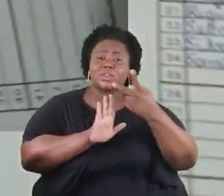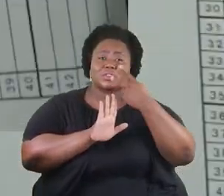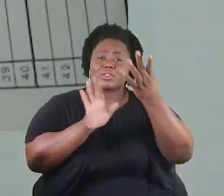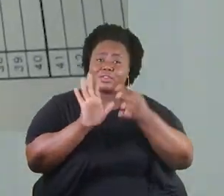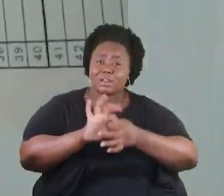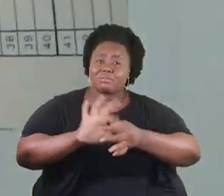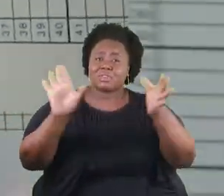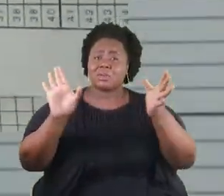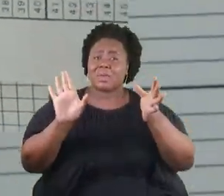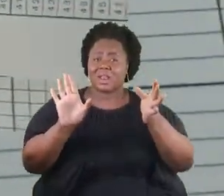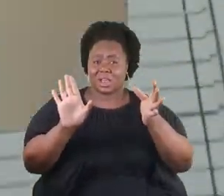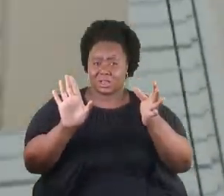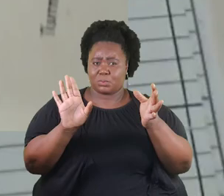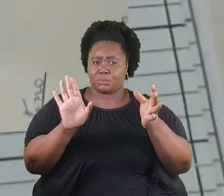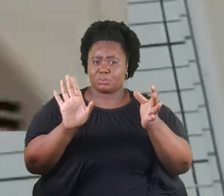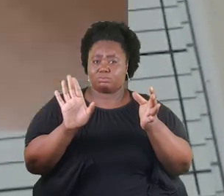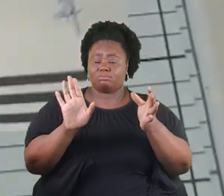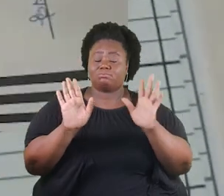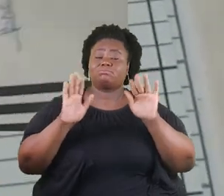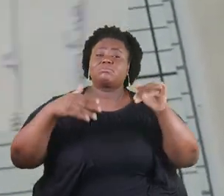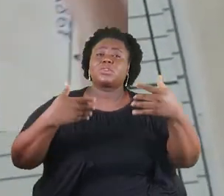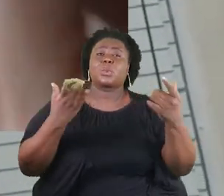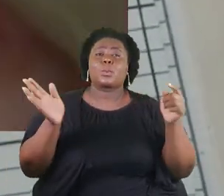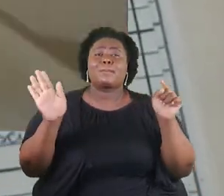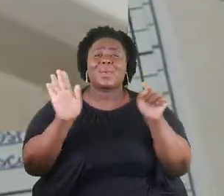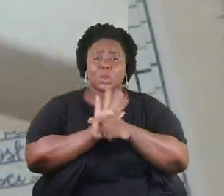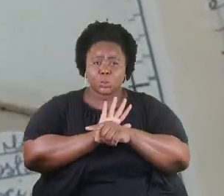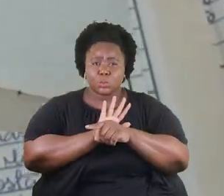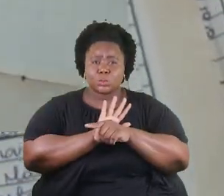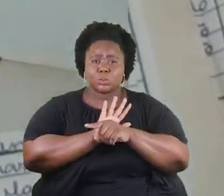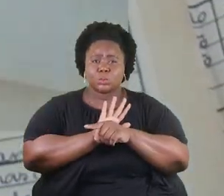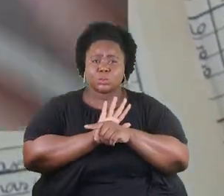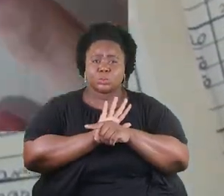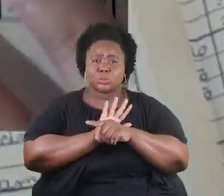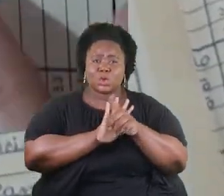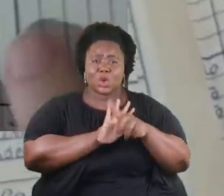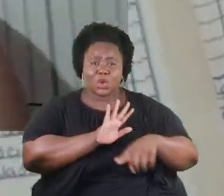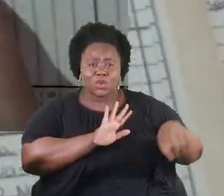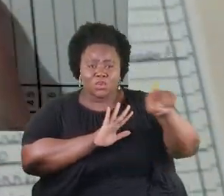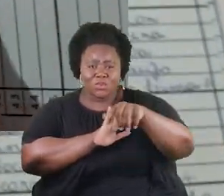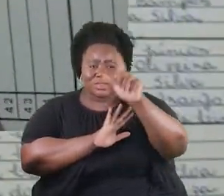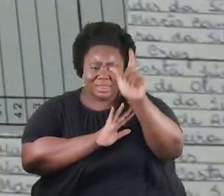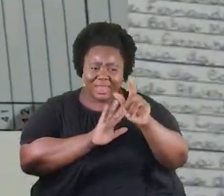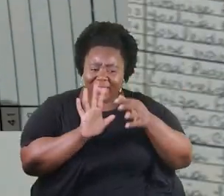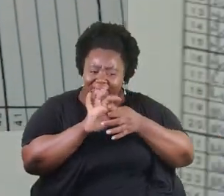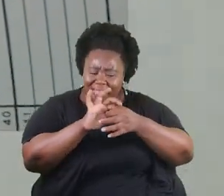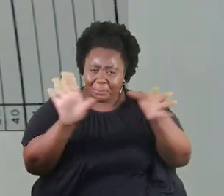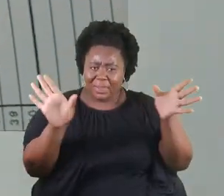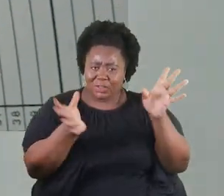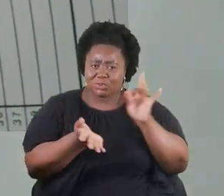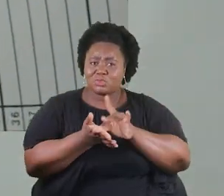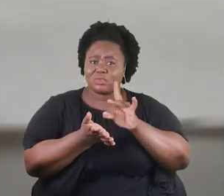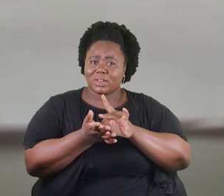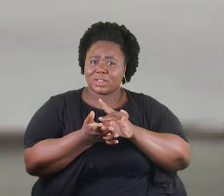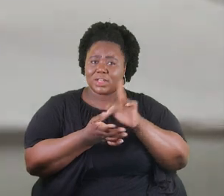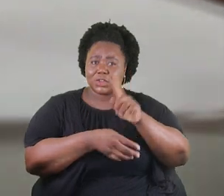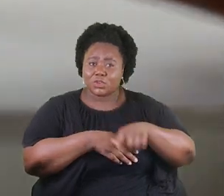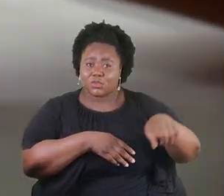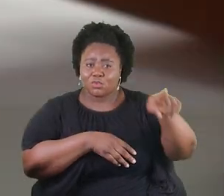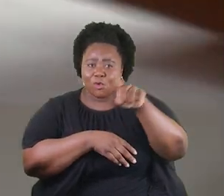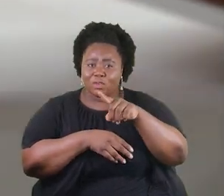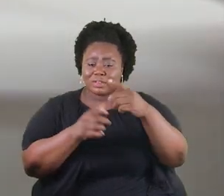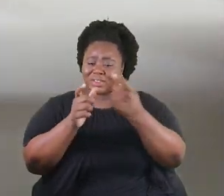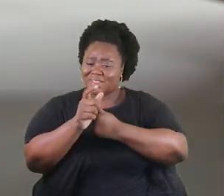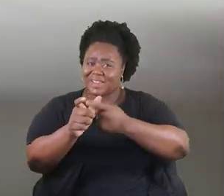e independências? Então pergunto-me, têm sido vocês libertos? Têm sido